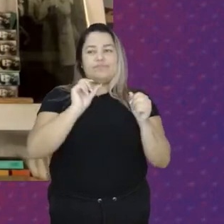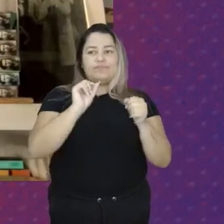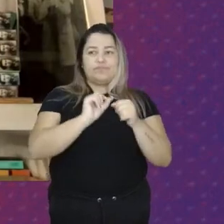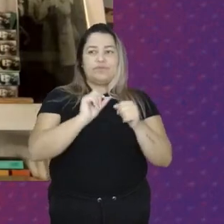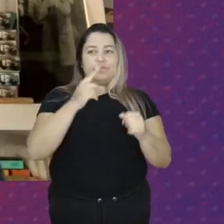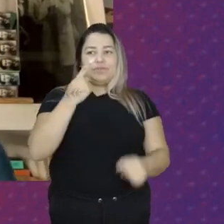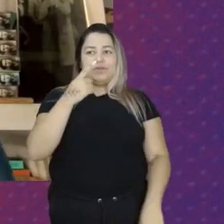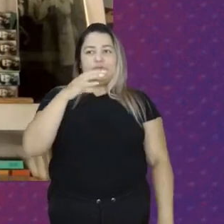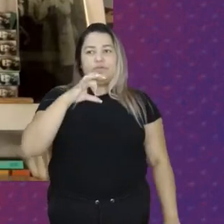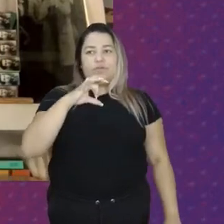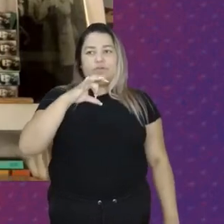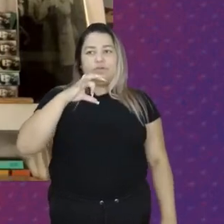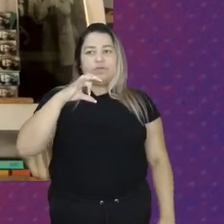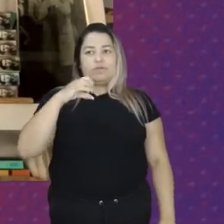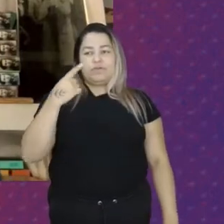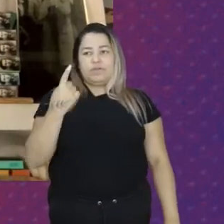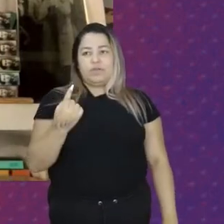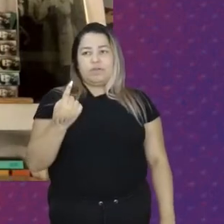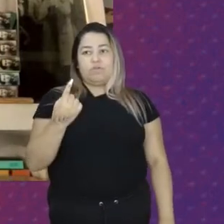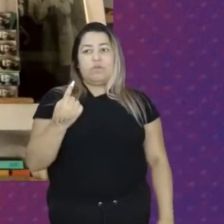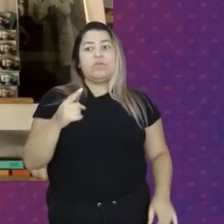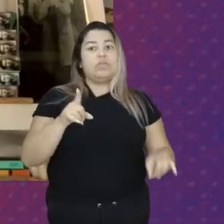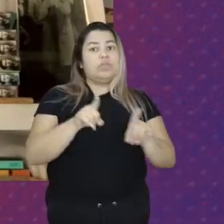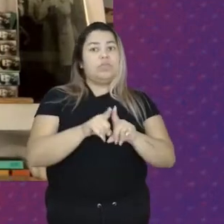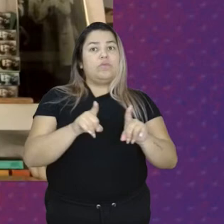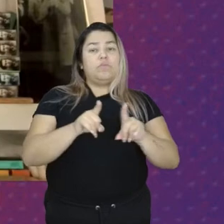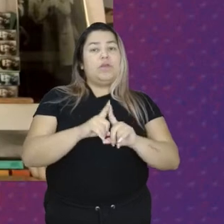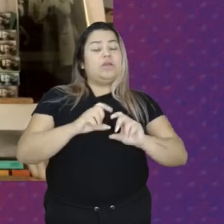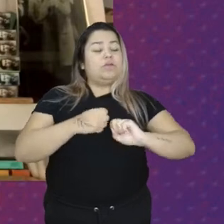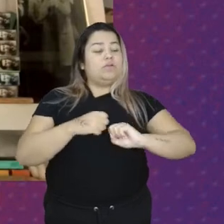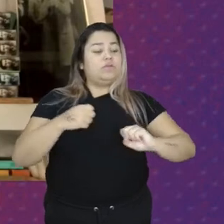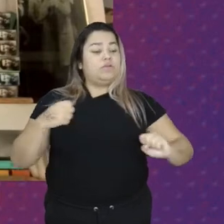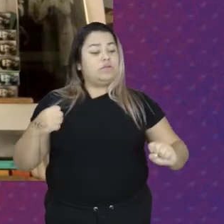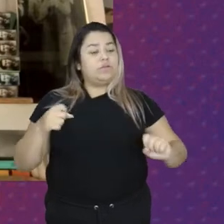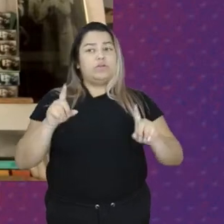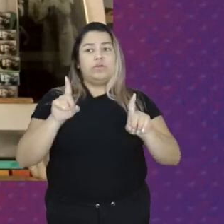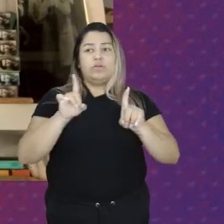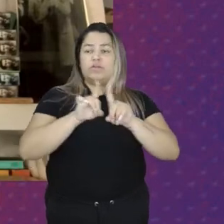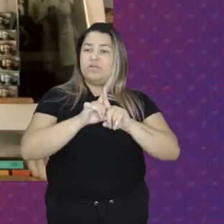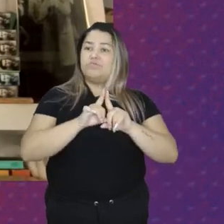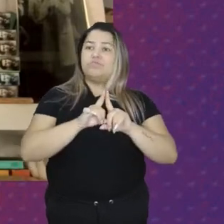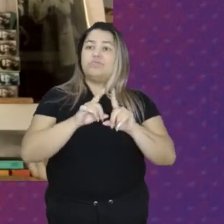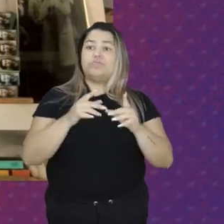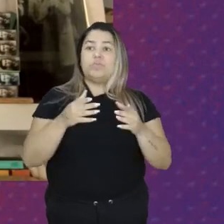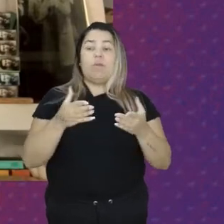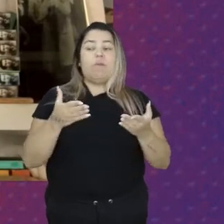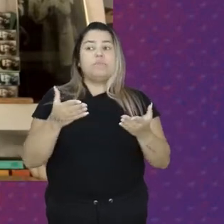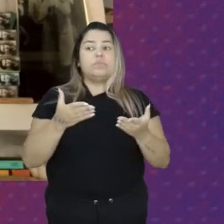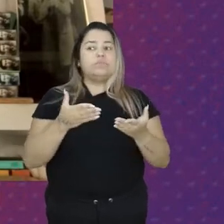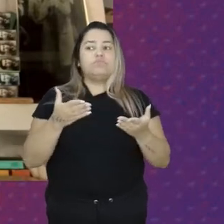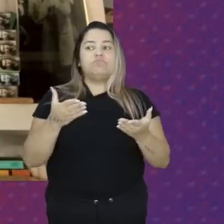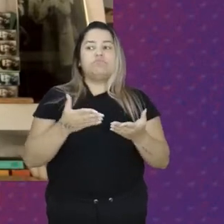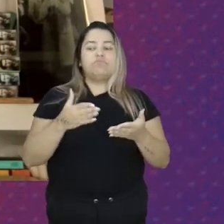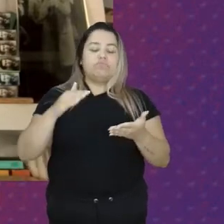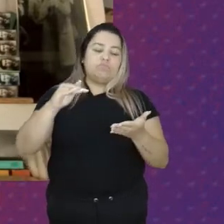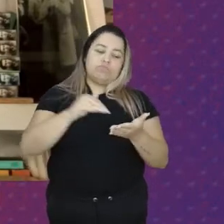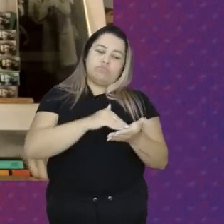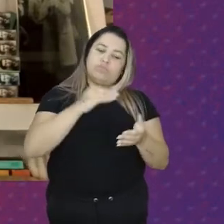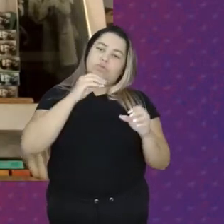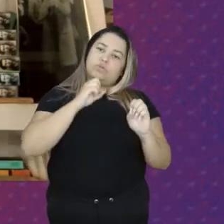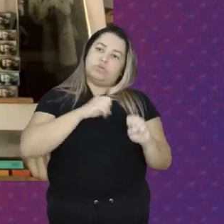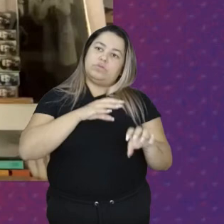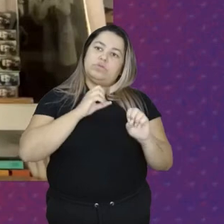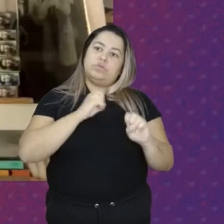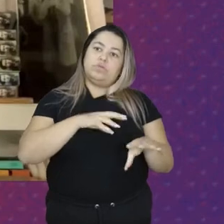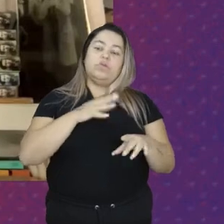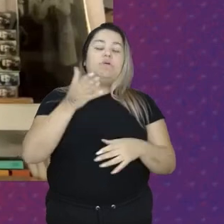vocês, em 1991, mas que tem uma grande atualidade, na minha opinião, pelos secretários de Educação